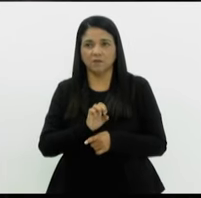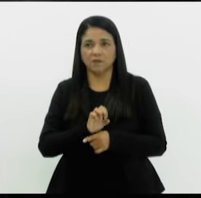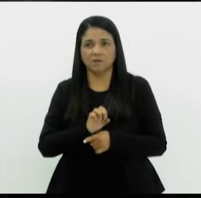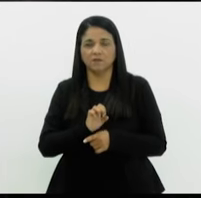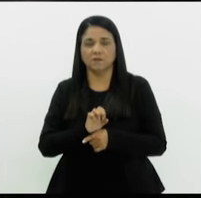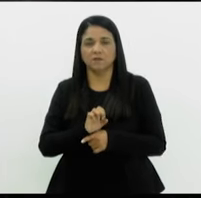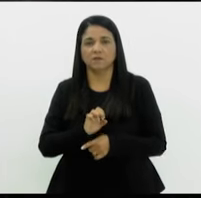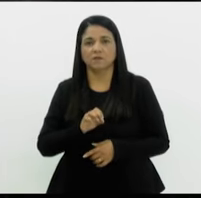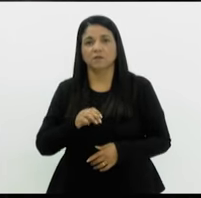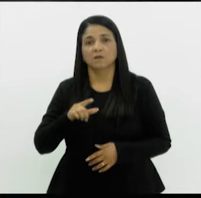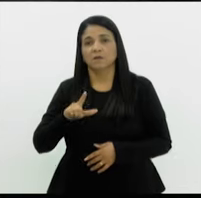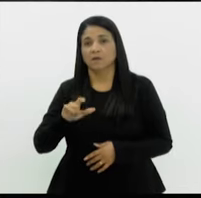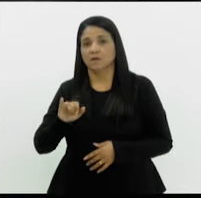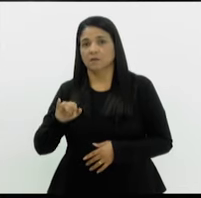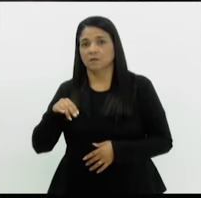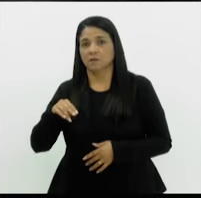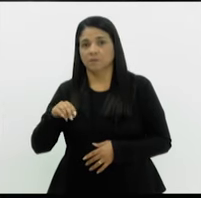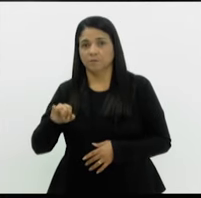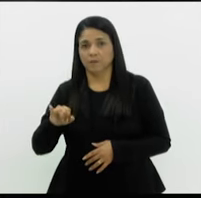nesta liminar decidiu